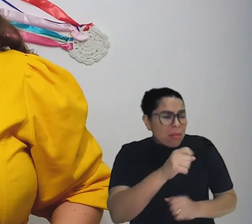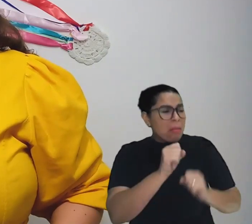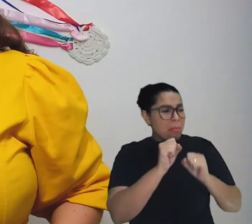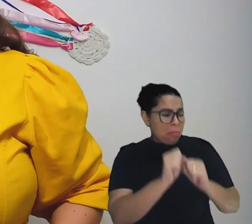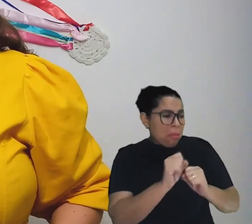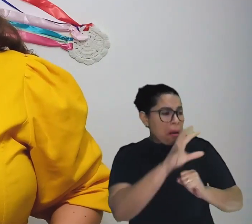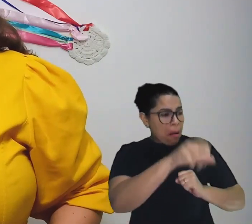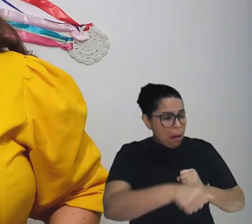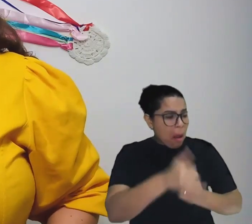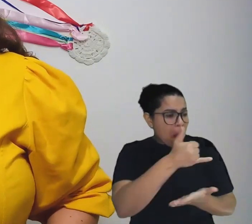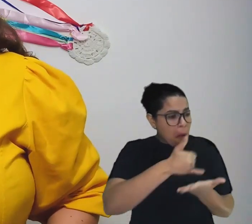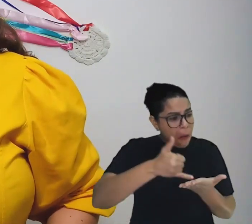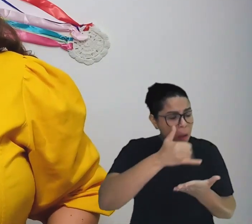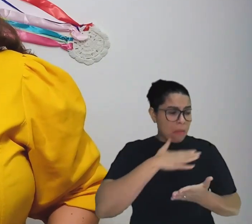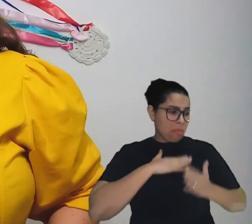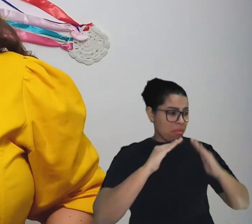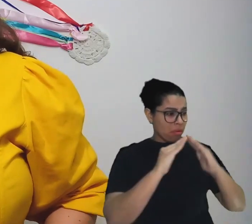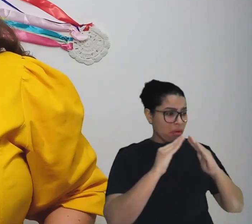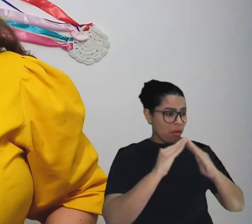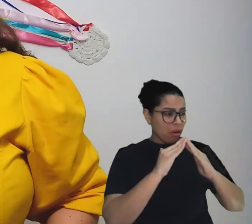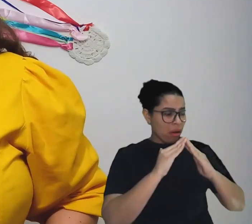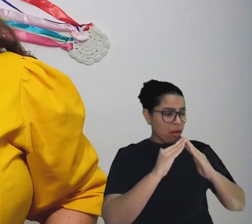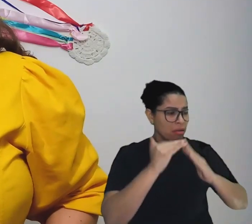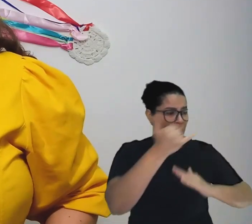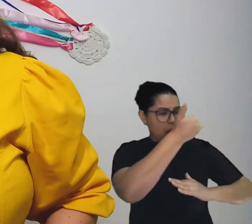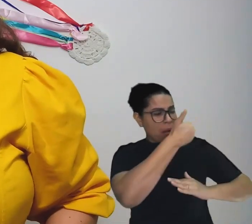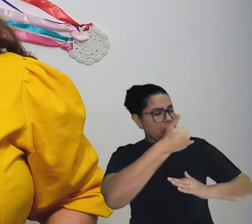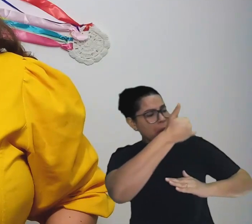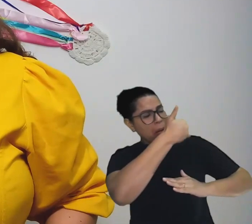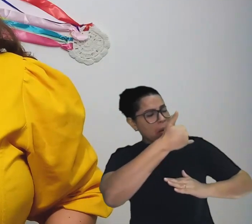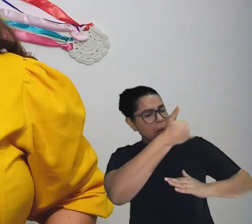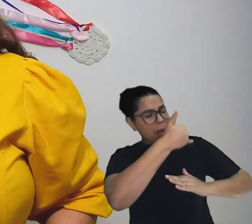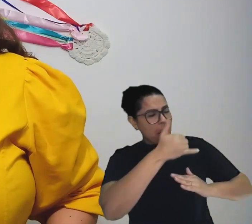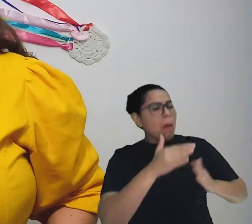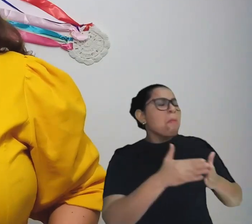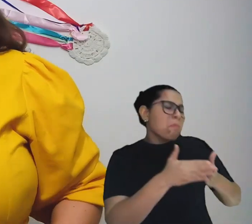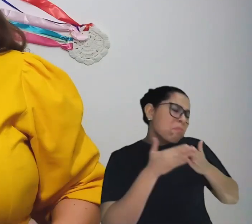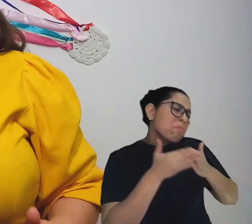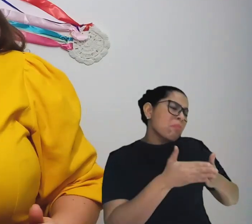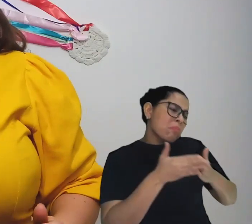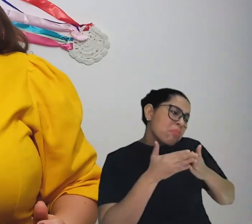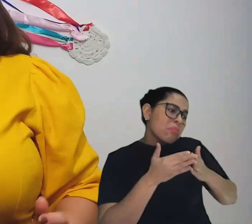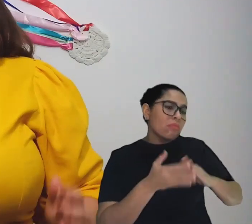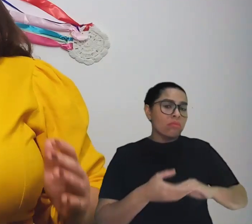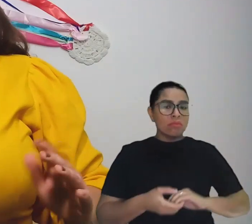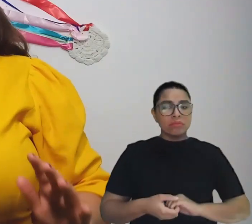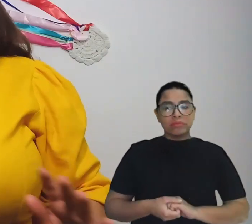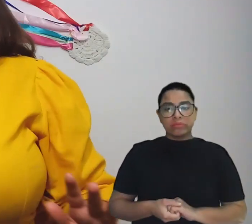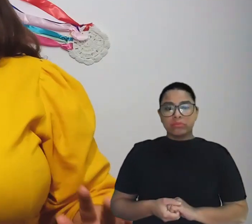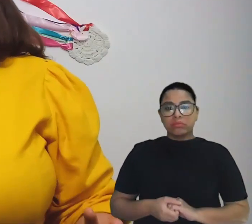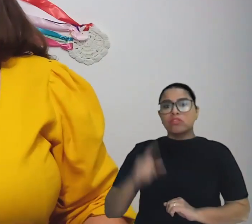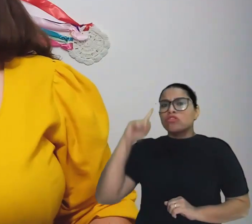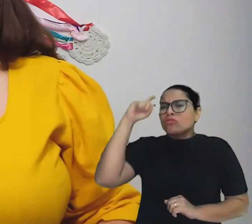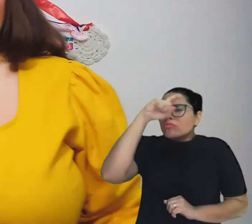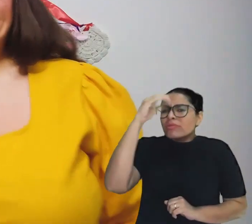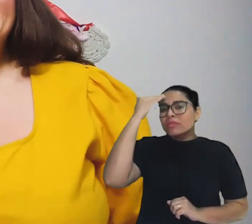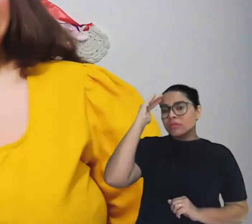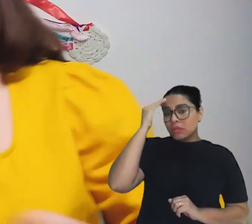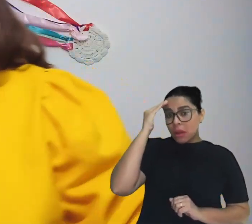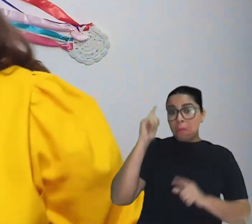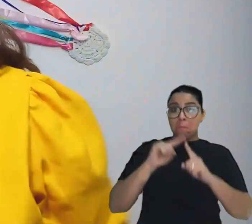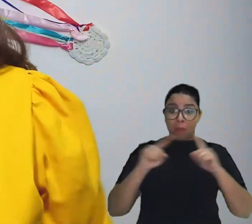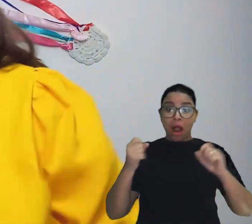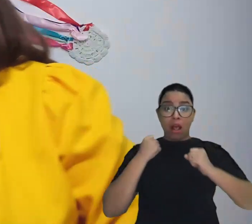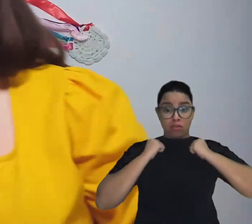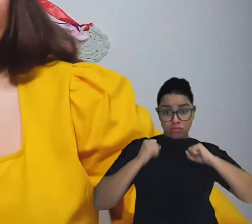óleo lá na minha casinha e desenferrujar, por favor? Foi um pouco difícil de entender,